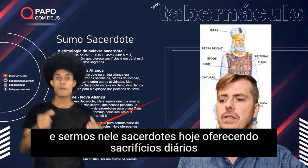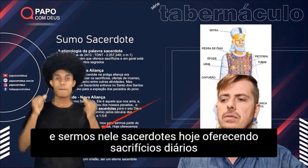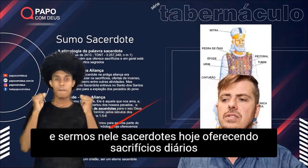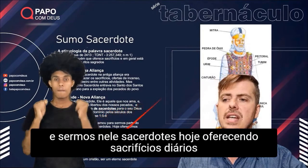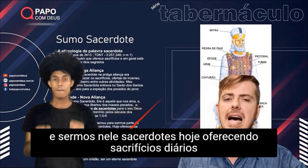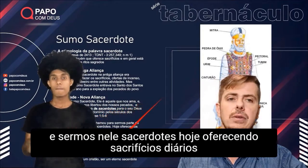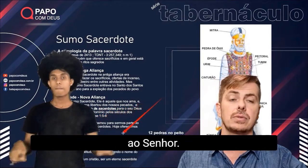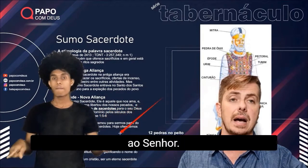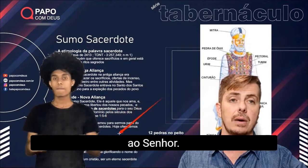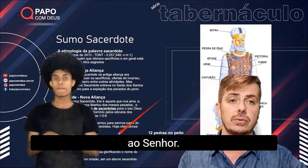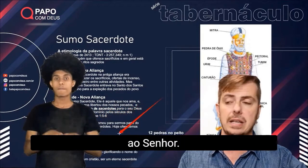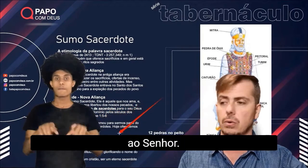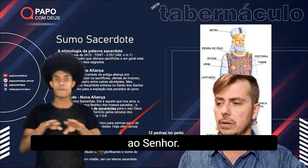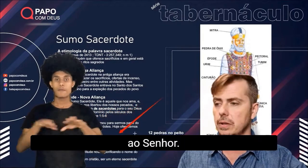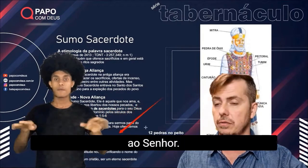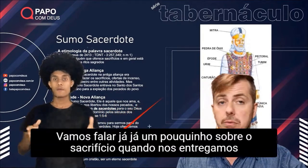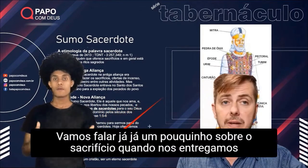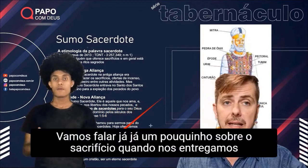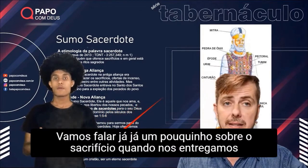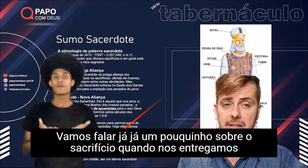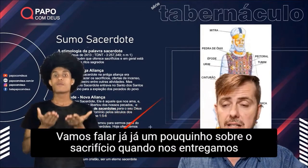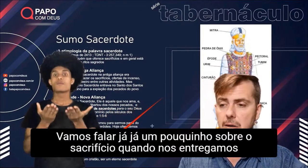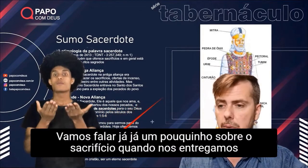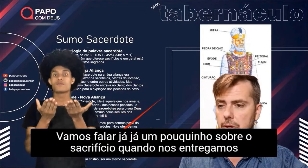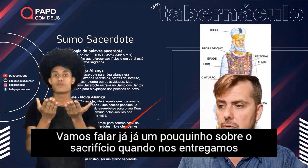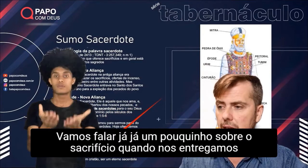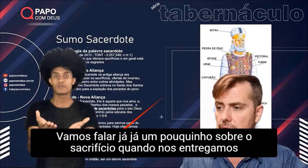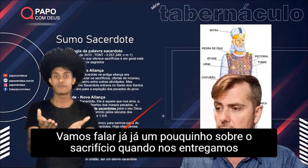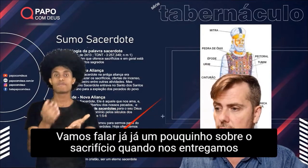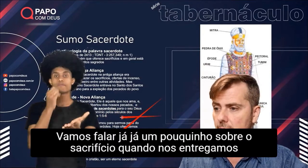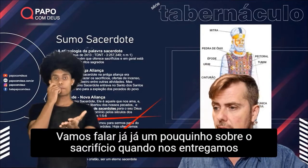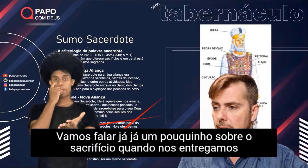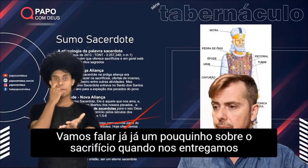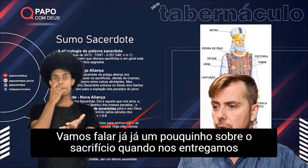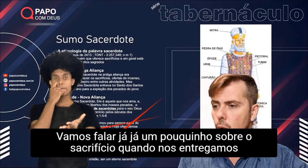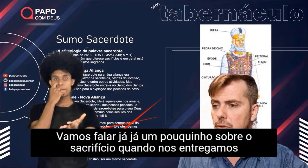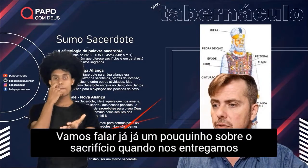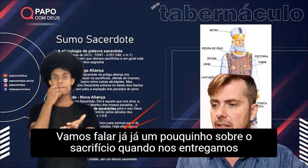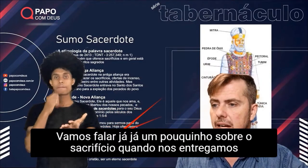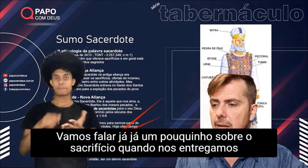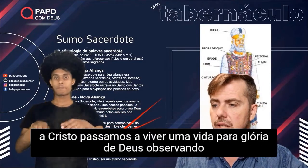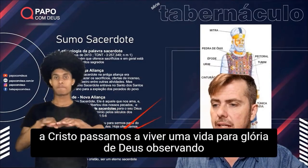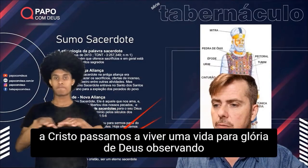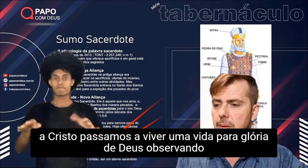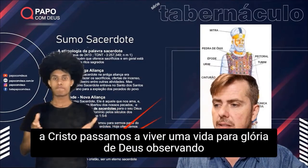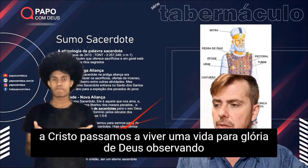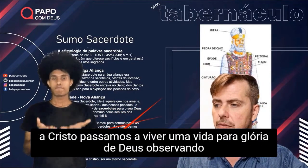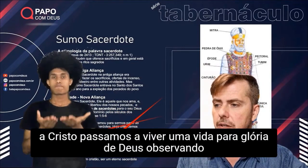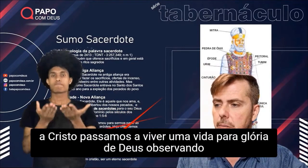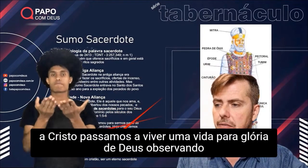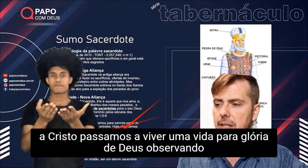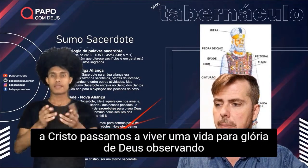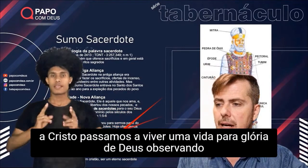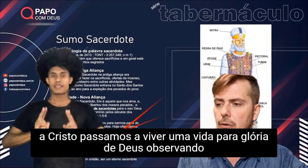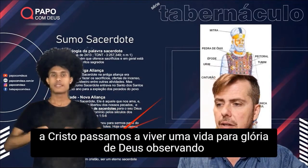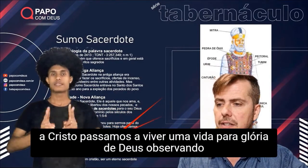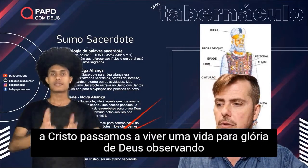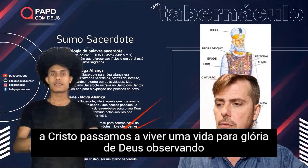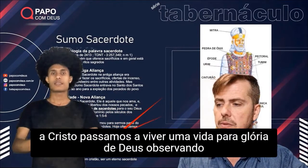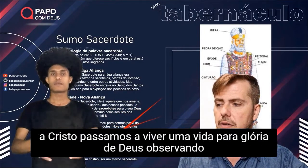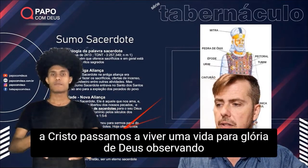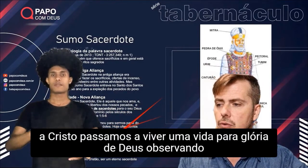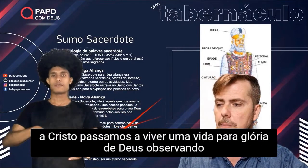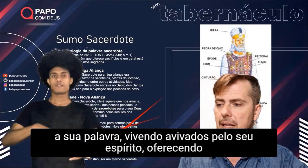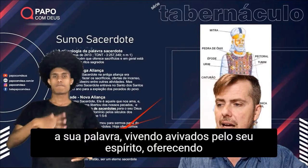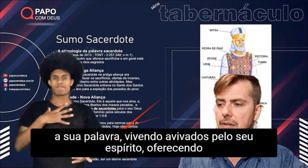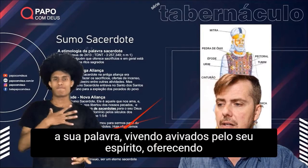oferecemos sacrifícios diários ao Senhor. Vamos falar já um pouquinho do sacrifício. Quando nos entregamos a Cristo, passamos a viver uma vida para a glória de